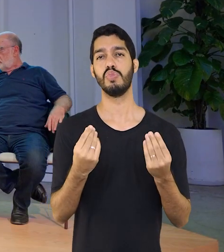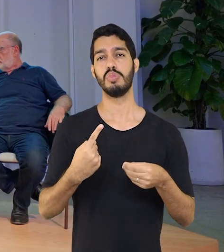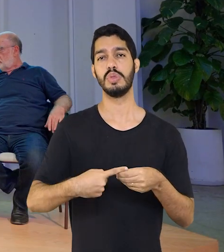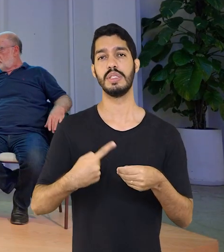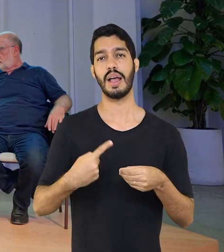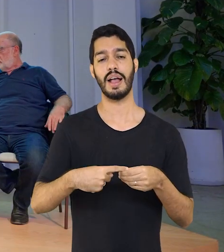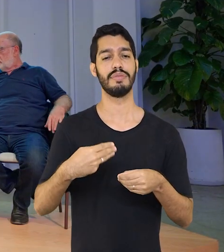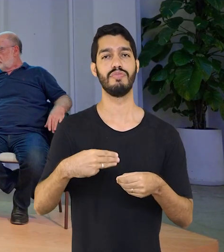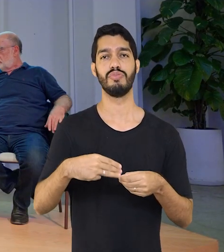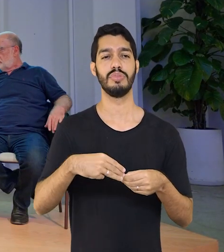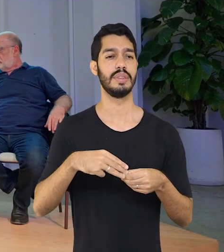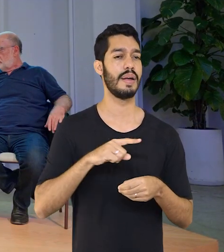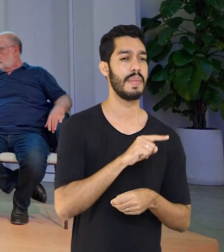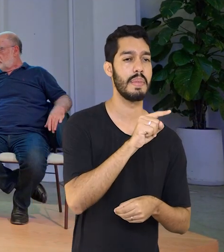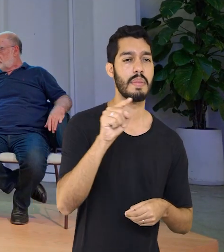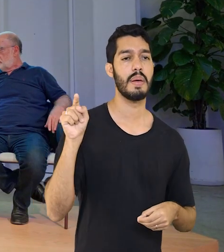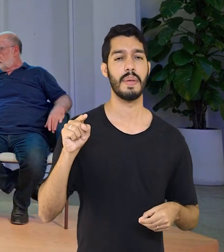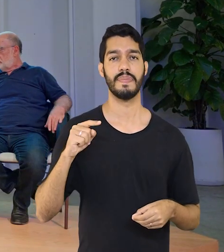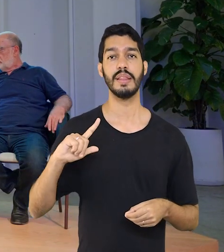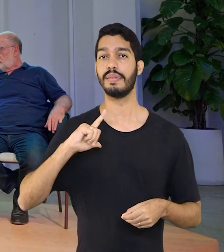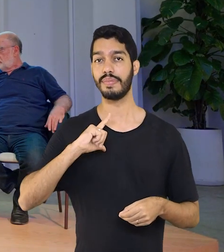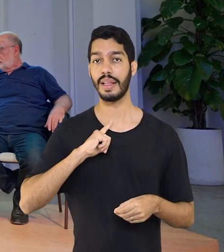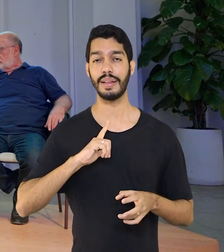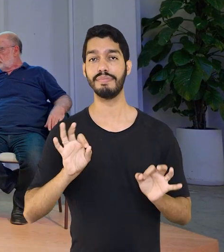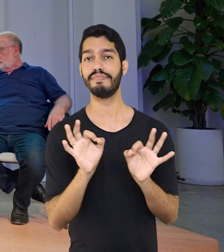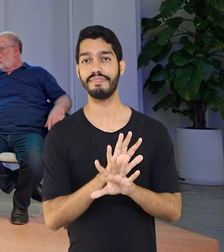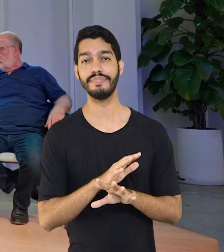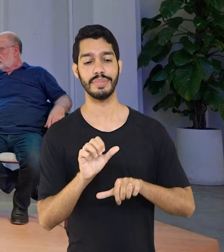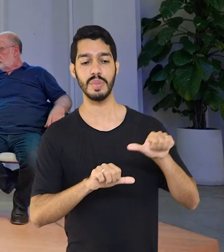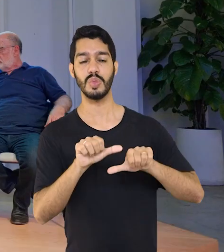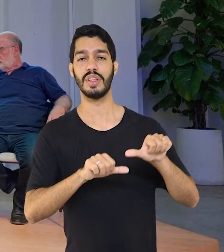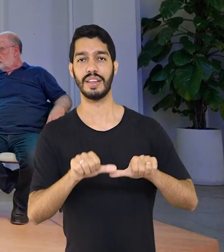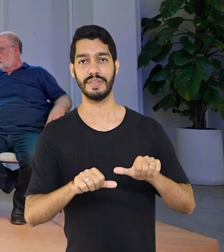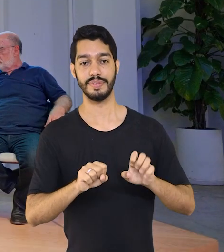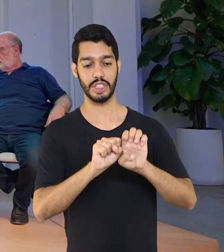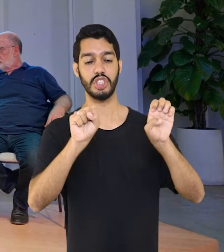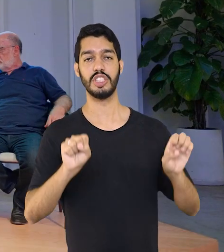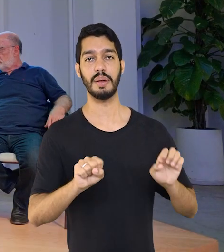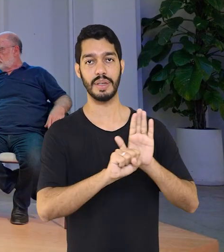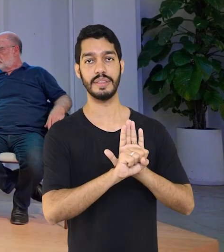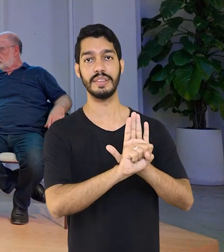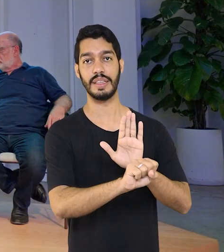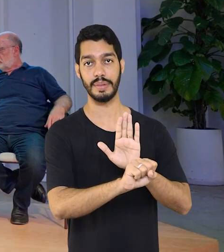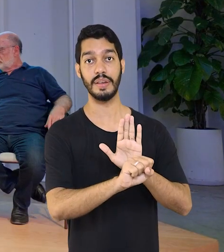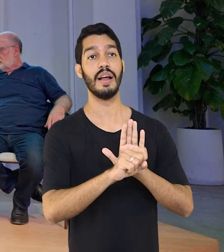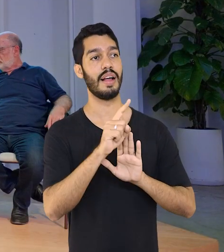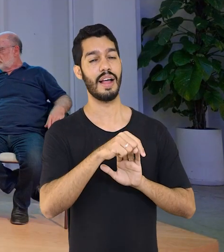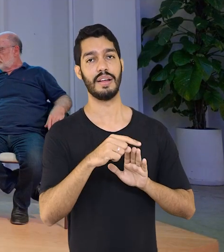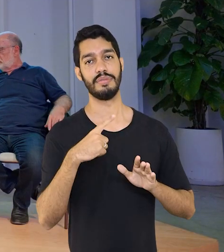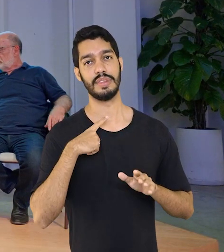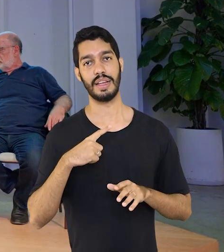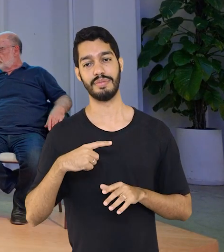número de cidades que estão definidos por... estão transformando o seu sistema de transporte